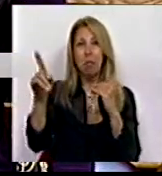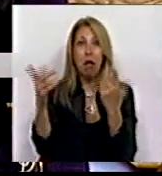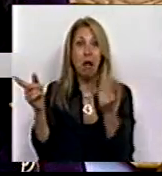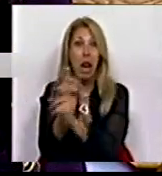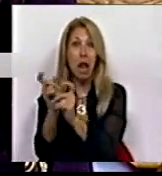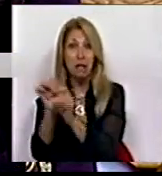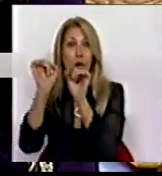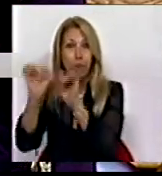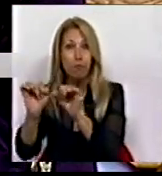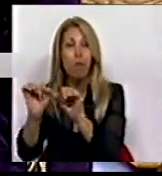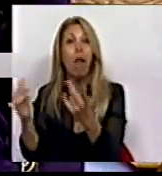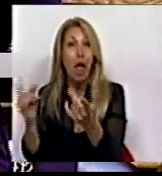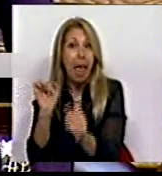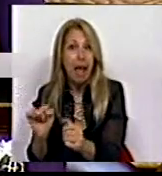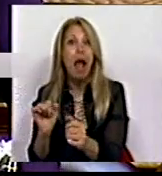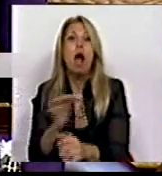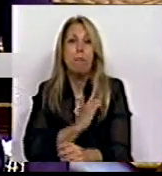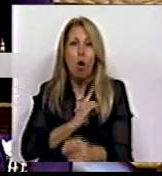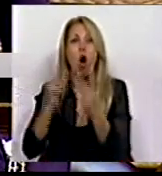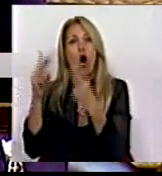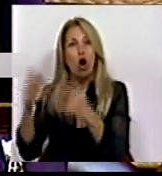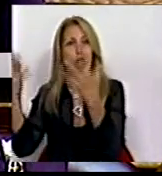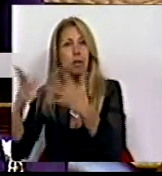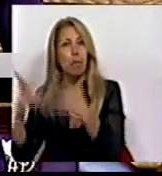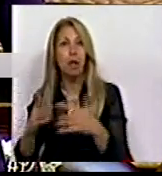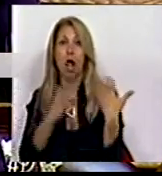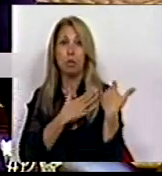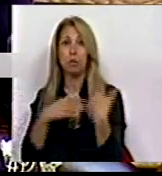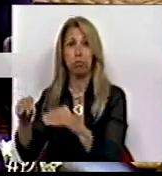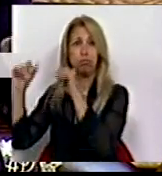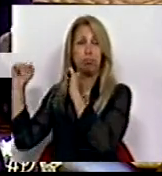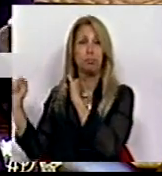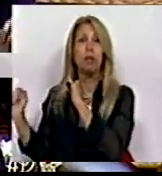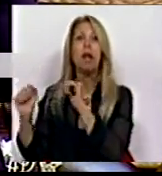significado privatizações, cortes orçamentais, desresponsabilização. Eu